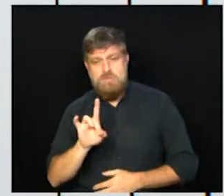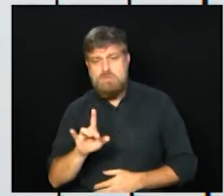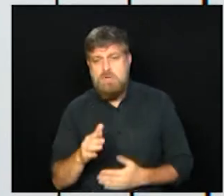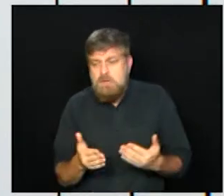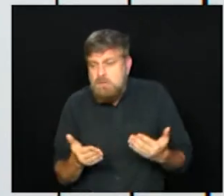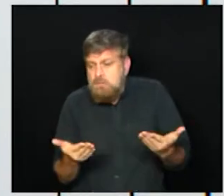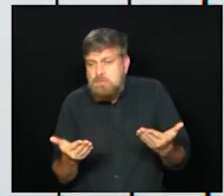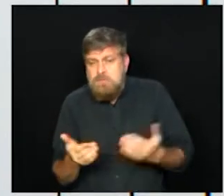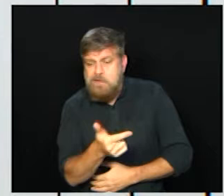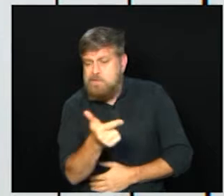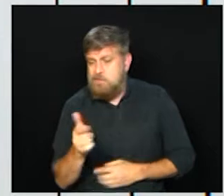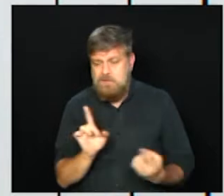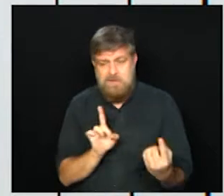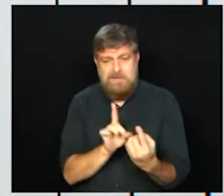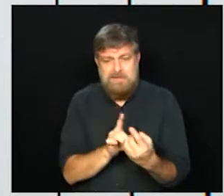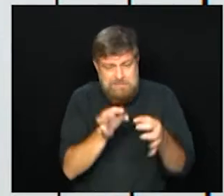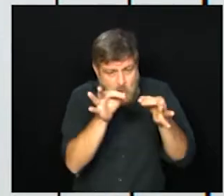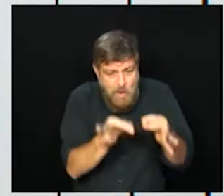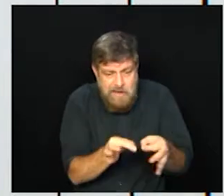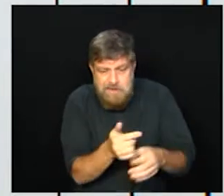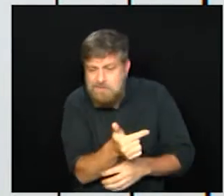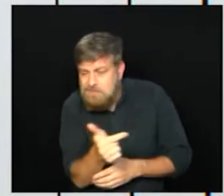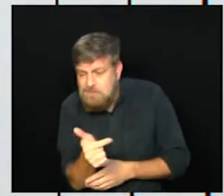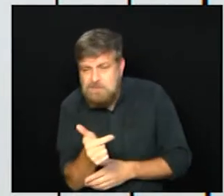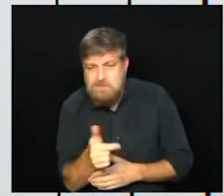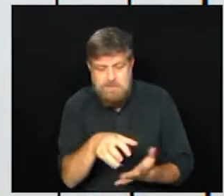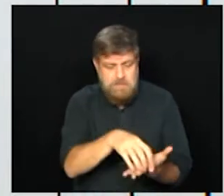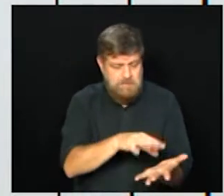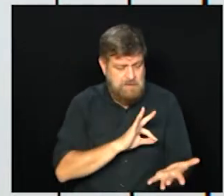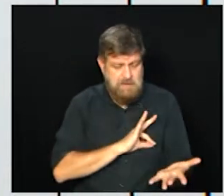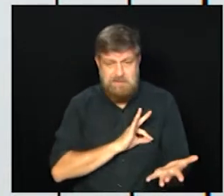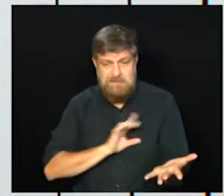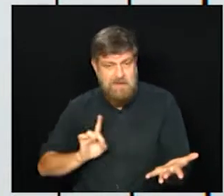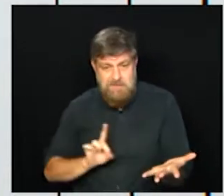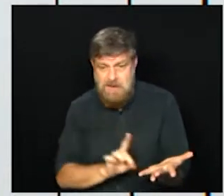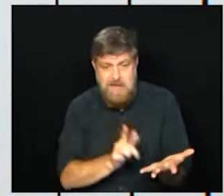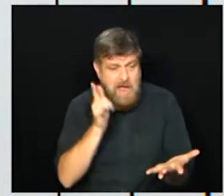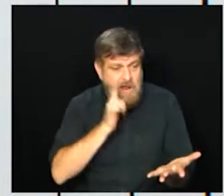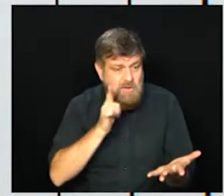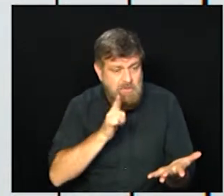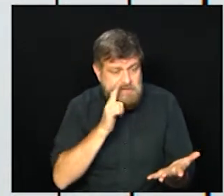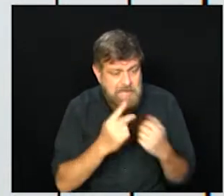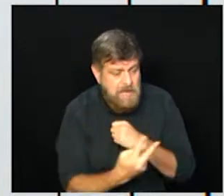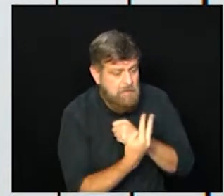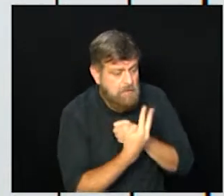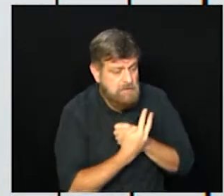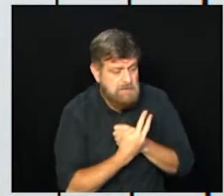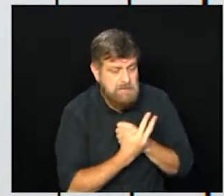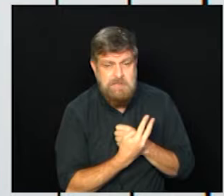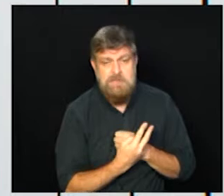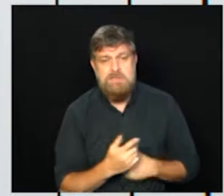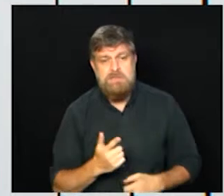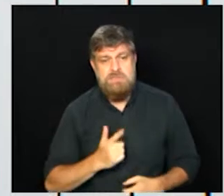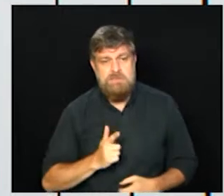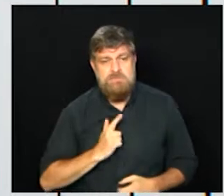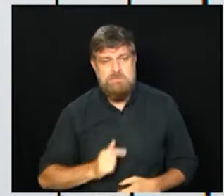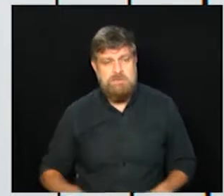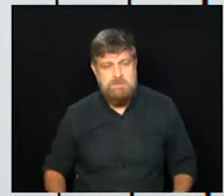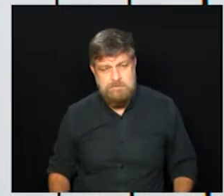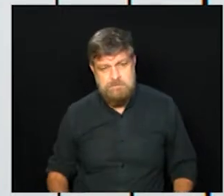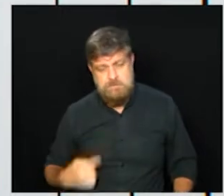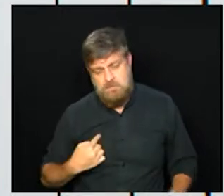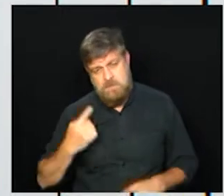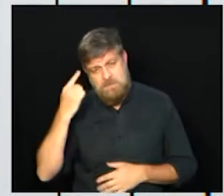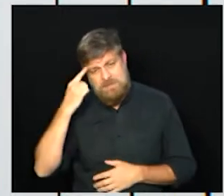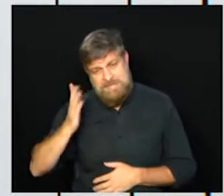delegacia, não ter atendimento adequado, ir na delegacia, não conseguir ter suas medidas protetivas se a gente estiver num ponto